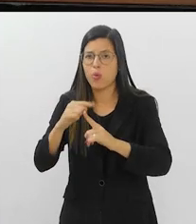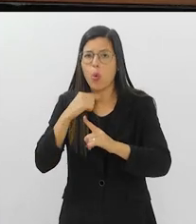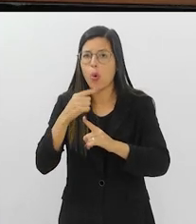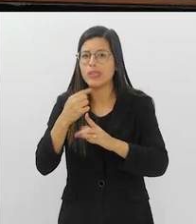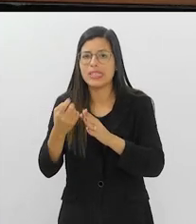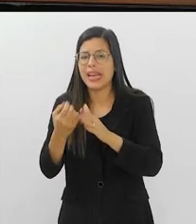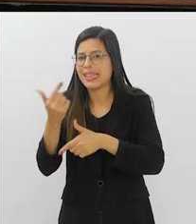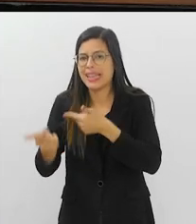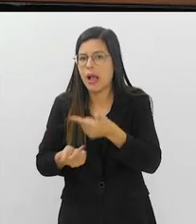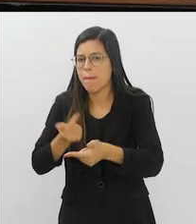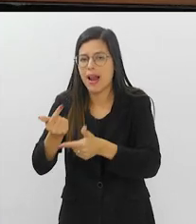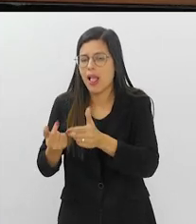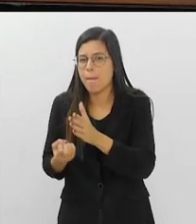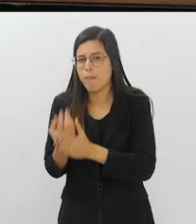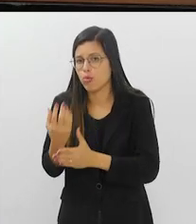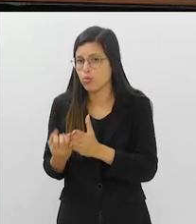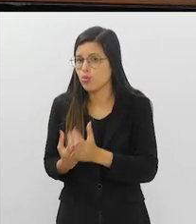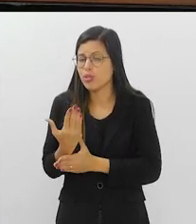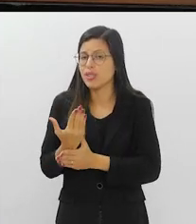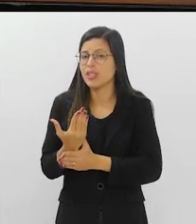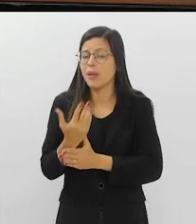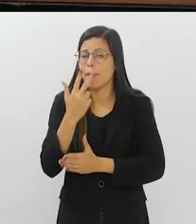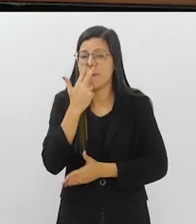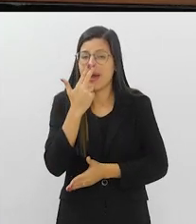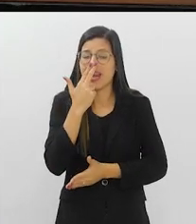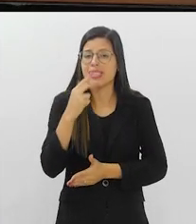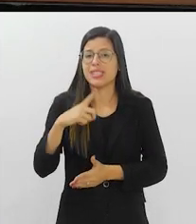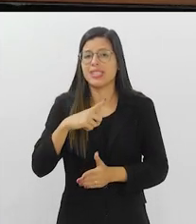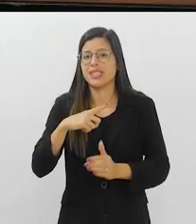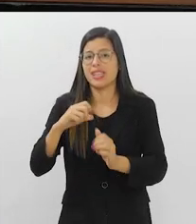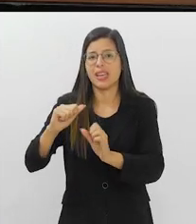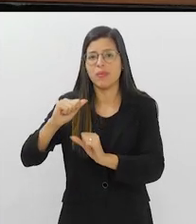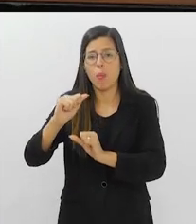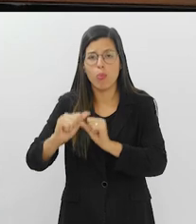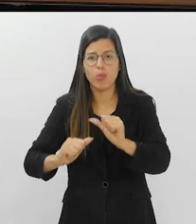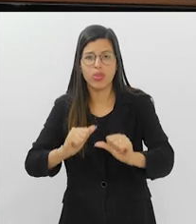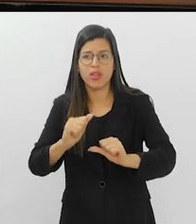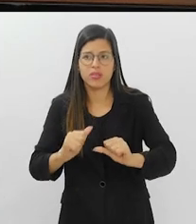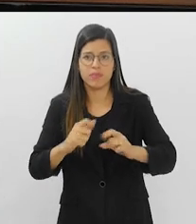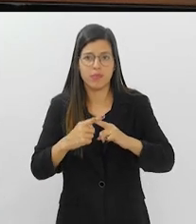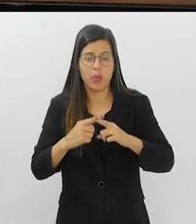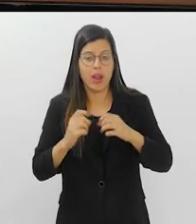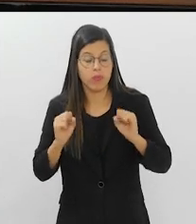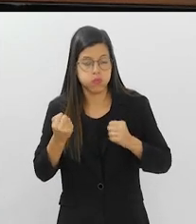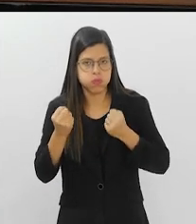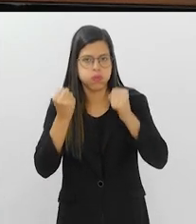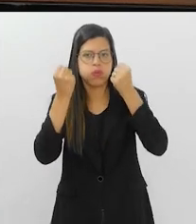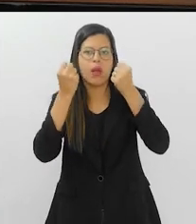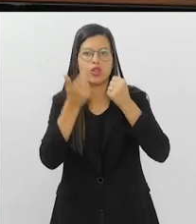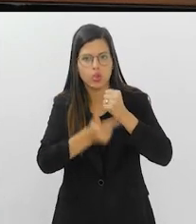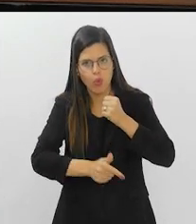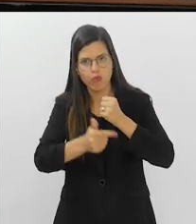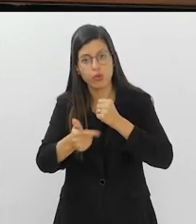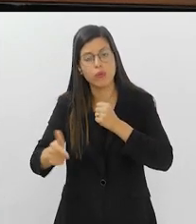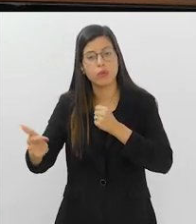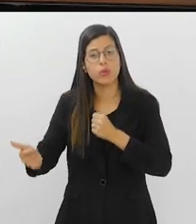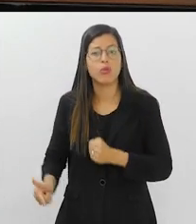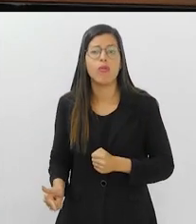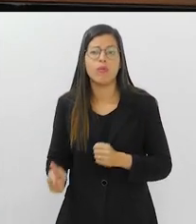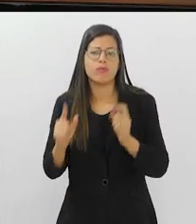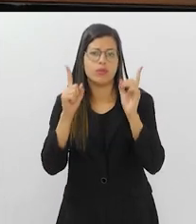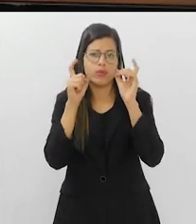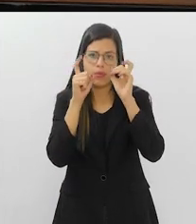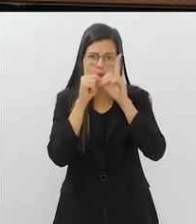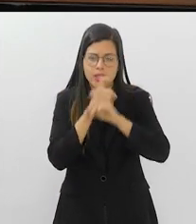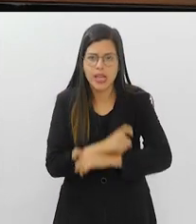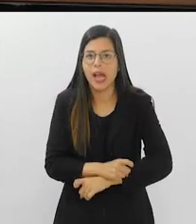brinca, dizendo que a luz está acesa, mas não tem ninguém em casa, né? E aí você acaba tendo alterações, porque todo estresse contínuo, ele